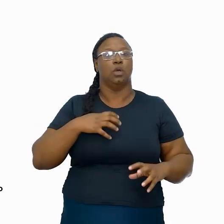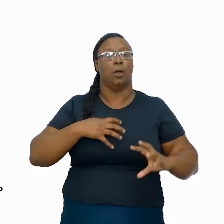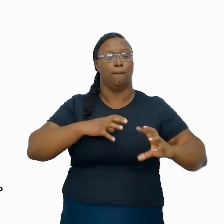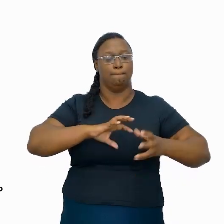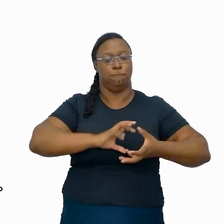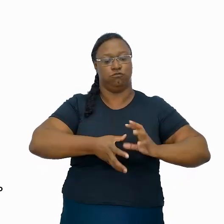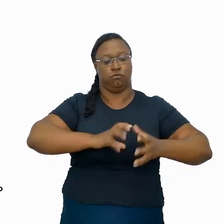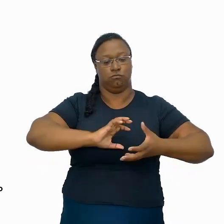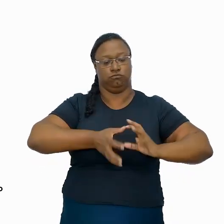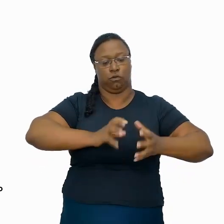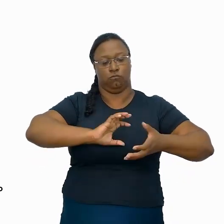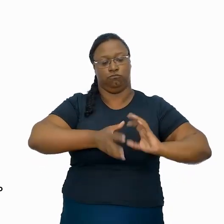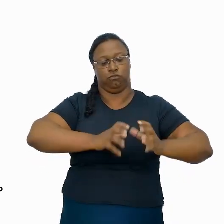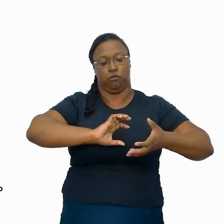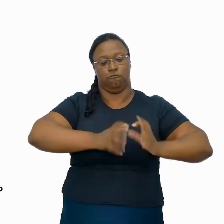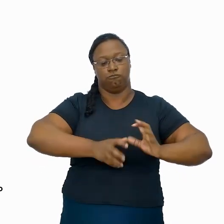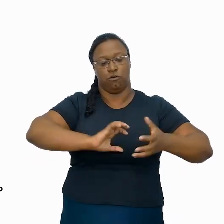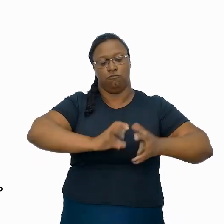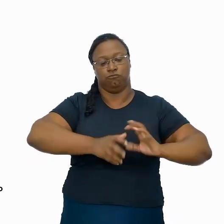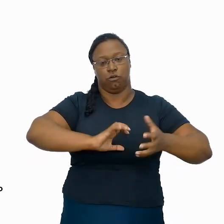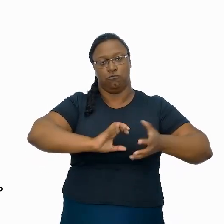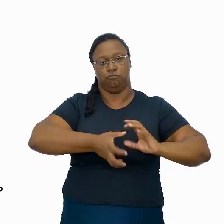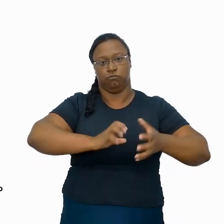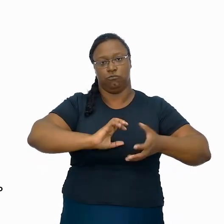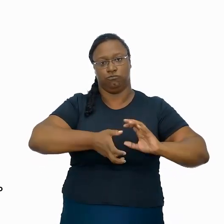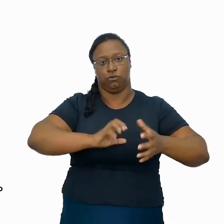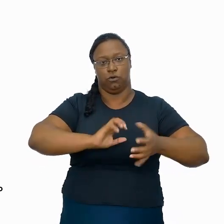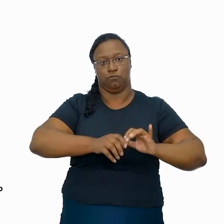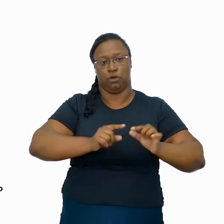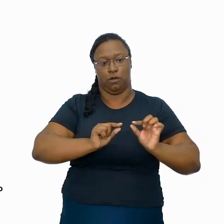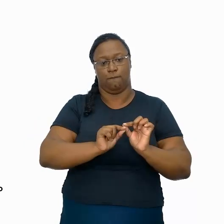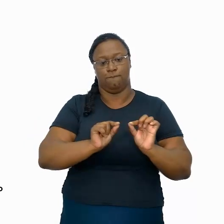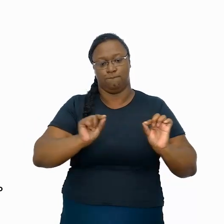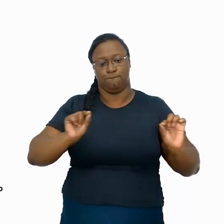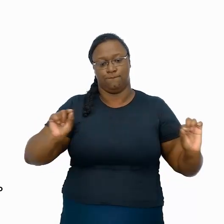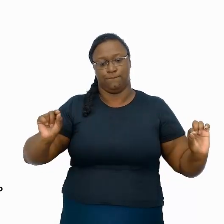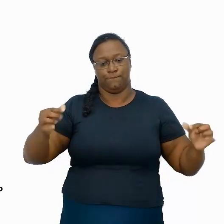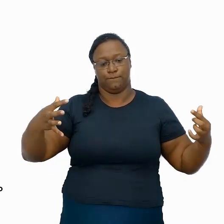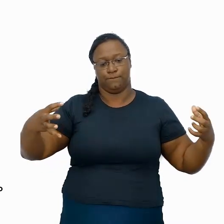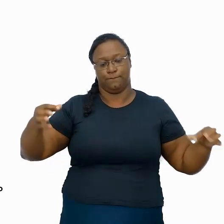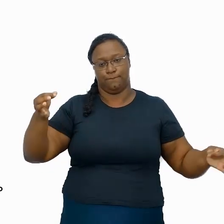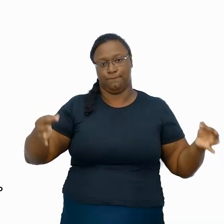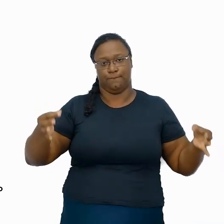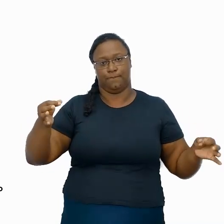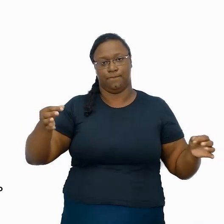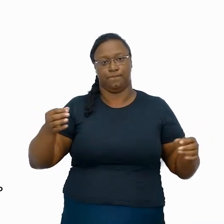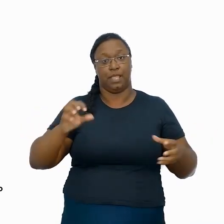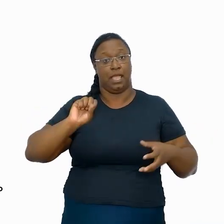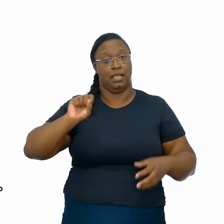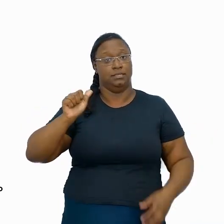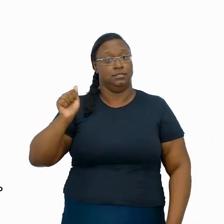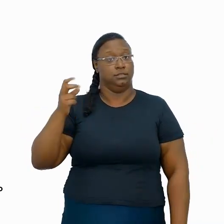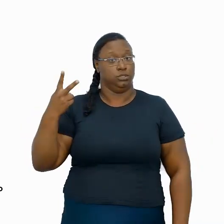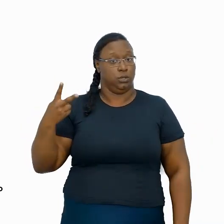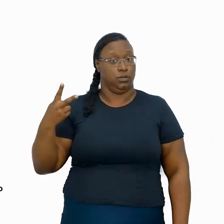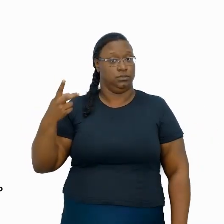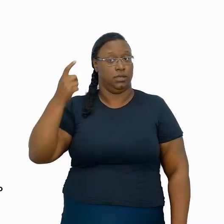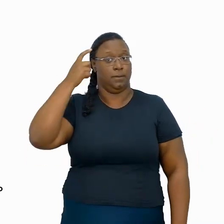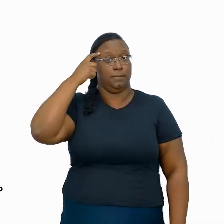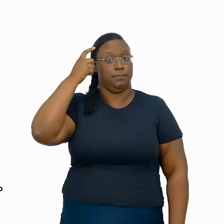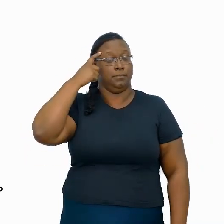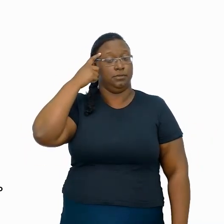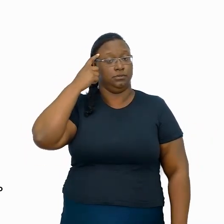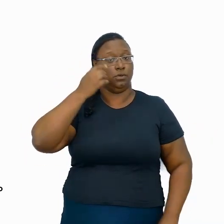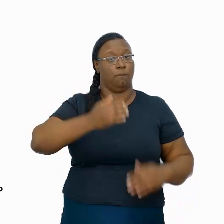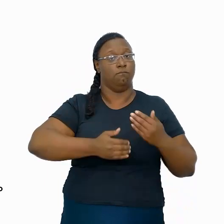é o torque, o campo magnético num fio condutor. Na SA2, né, a gente pensou a caracterização